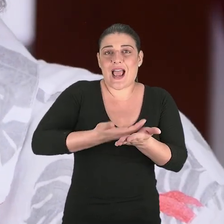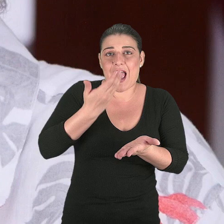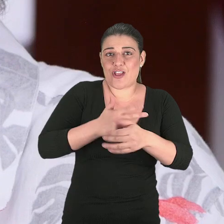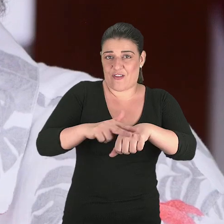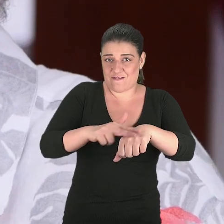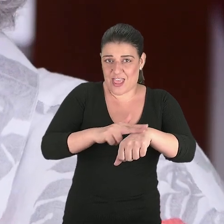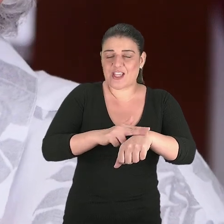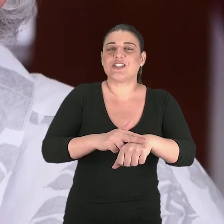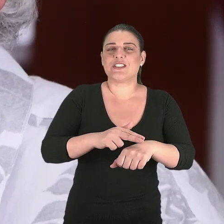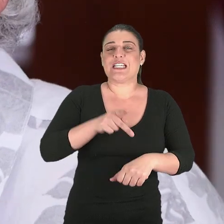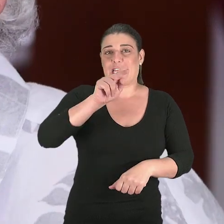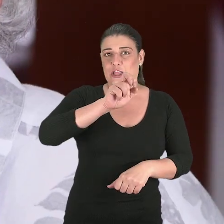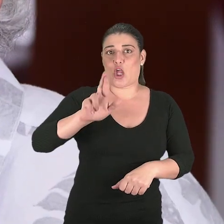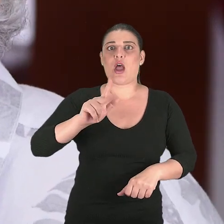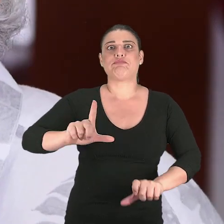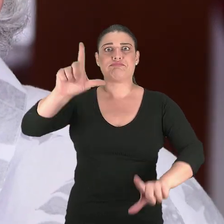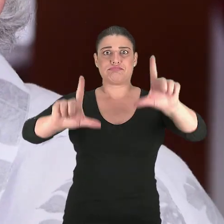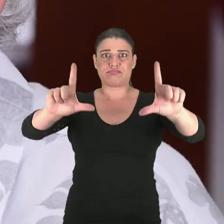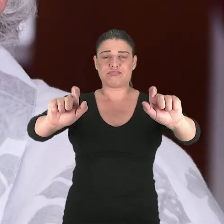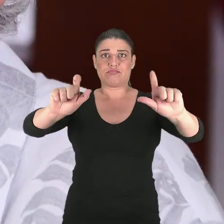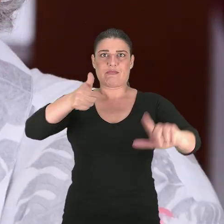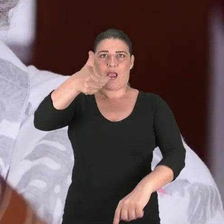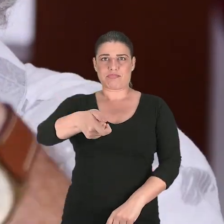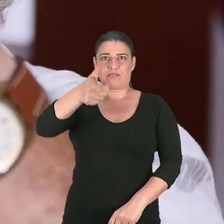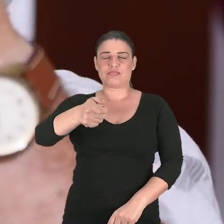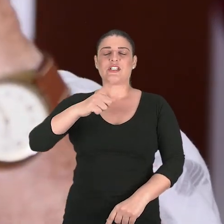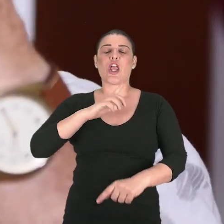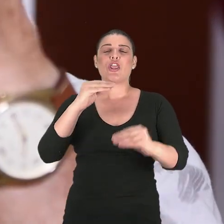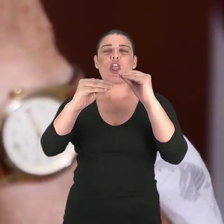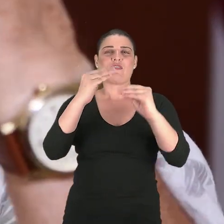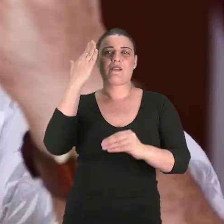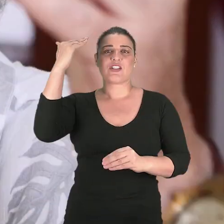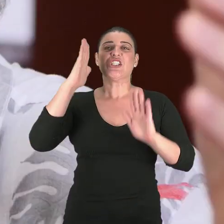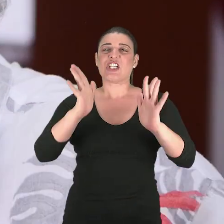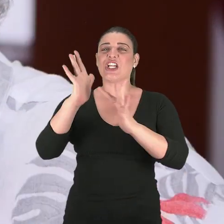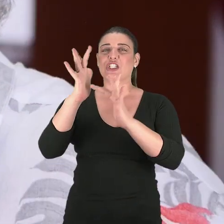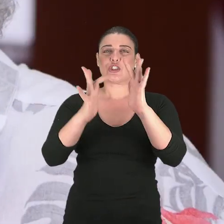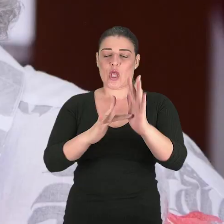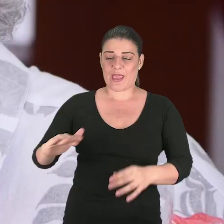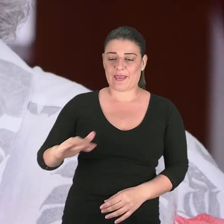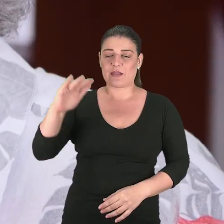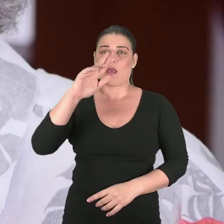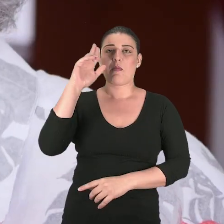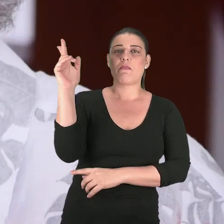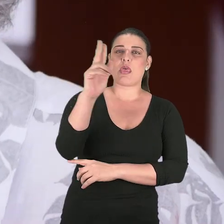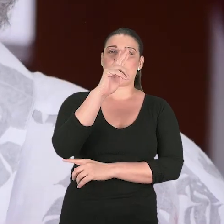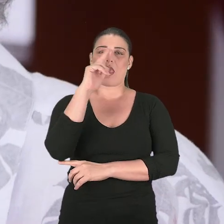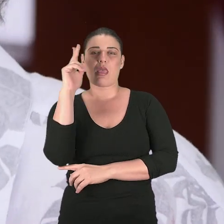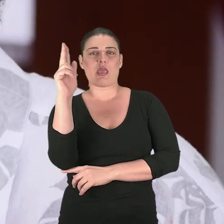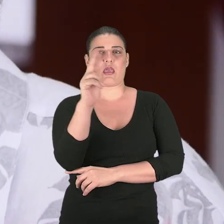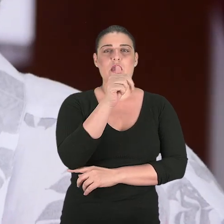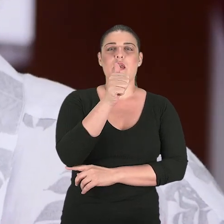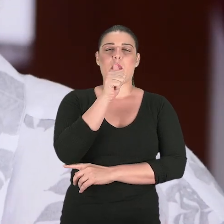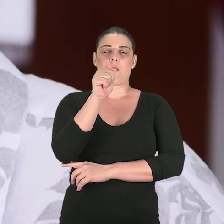TV Mitsubishi para assistir a Plumas e Paetês, terá já o menino Jesus crescido e bêbado com o chateau do Valier